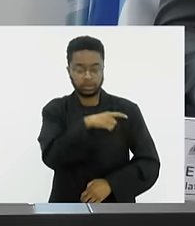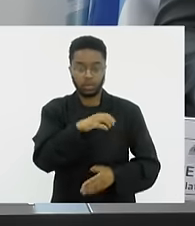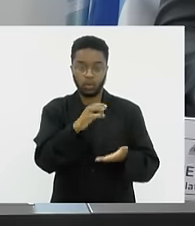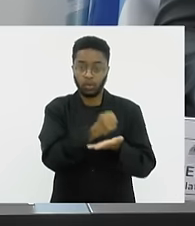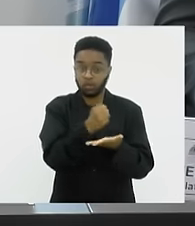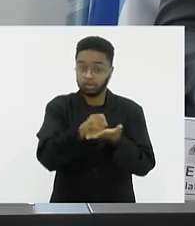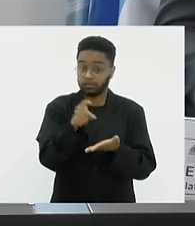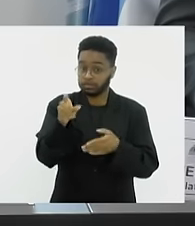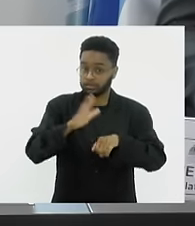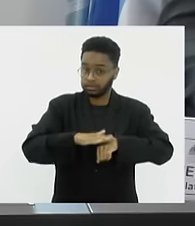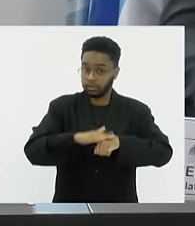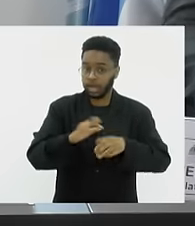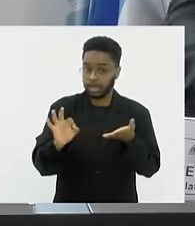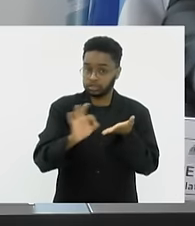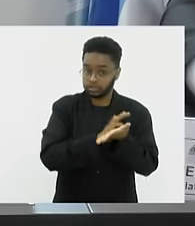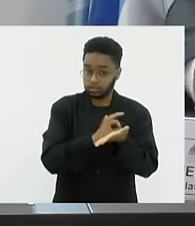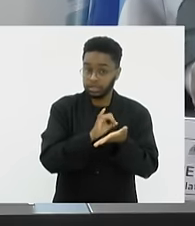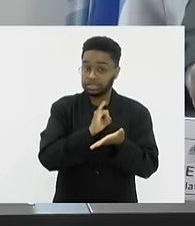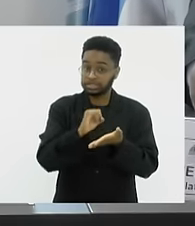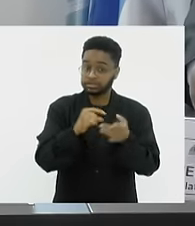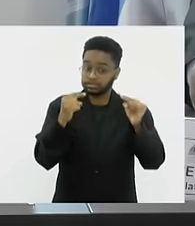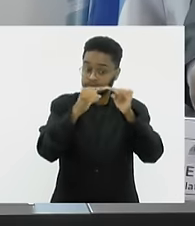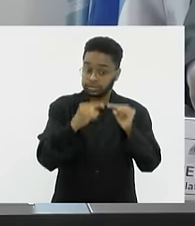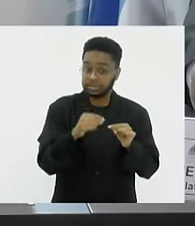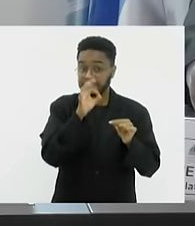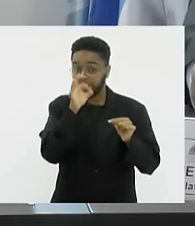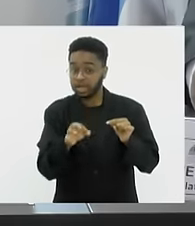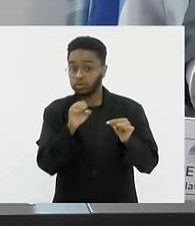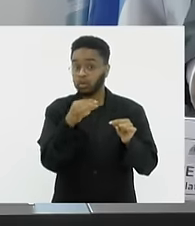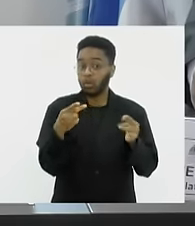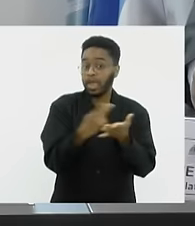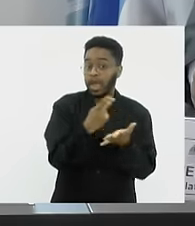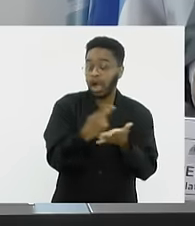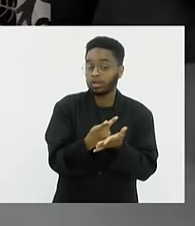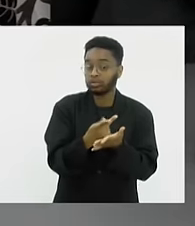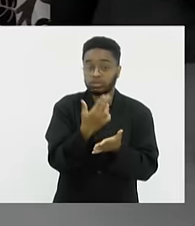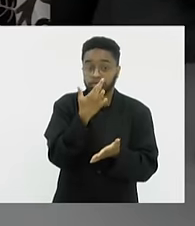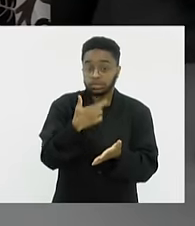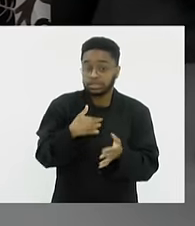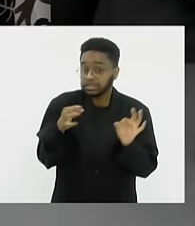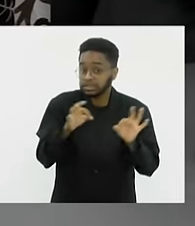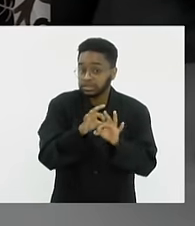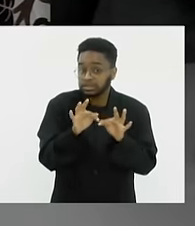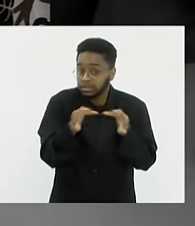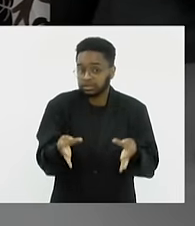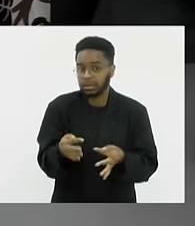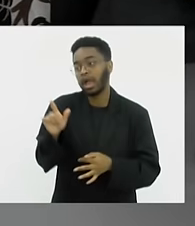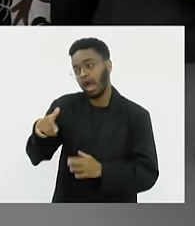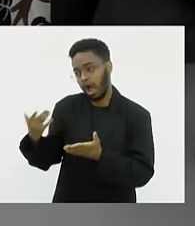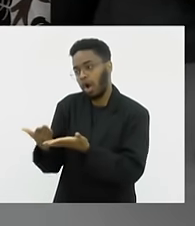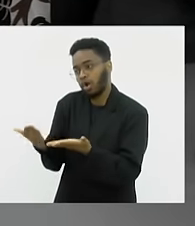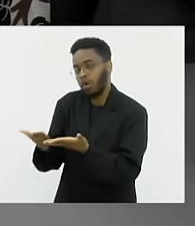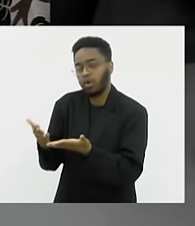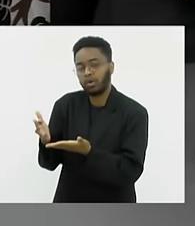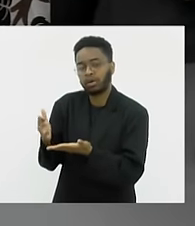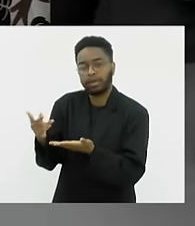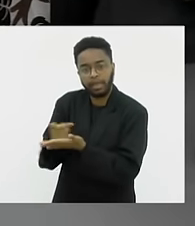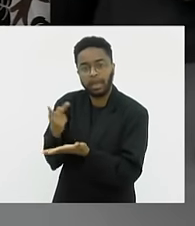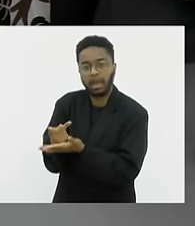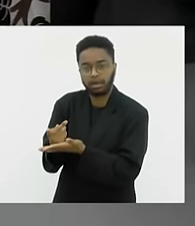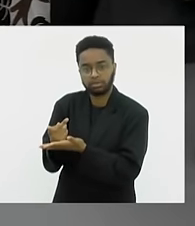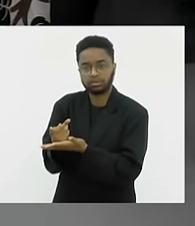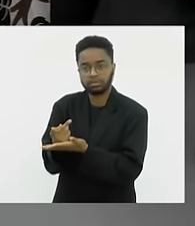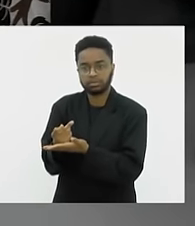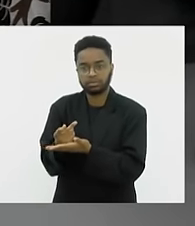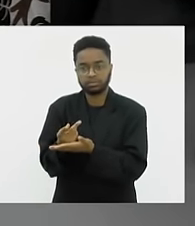por Vossa Senhoria estão regulares ou irregulares? Simples. Nesse momento é irregular, como eu falei. Irregular senhor, ou regular, presidente? Irregular,